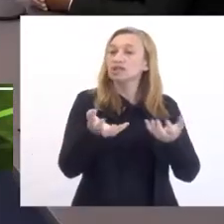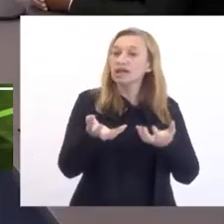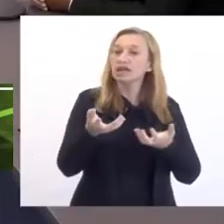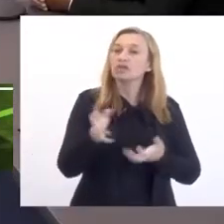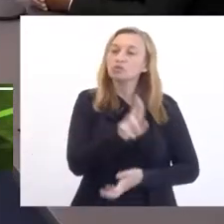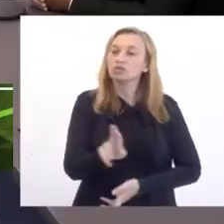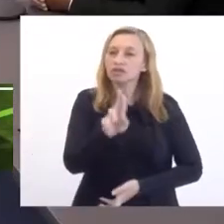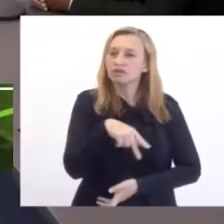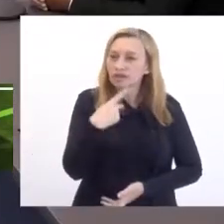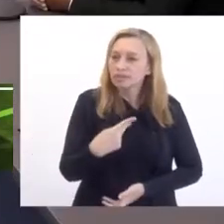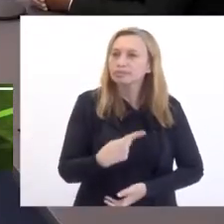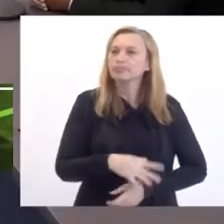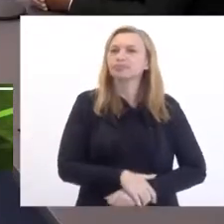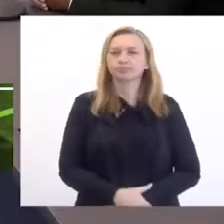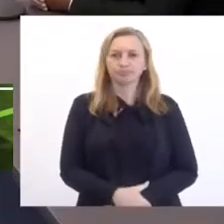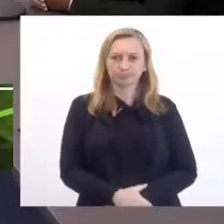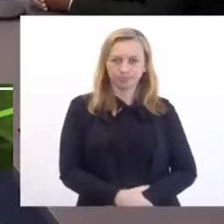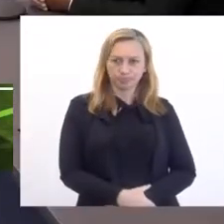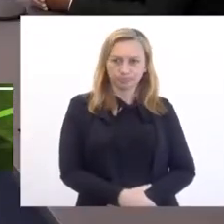uso da palavra.